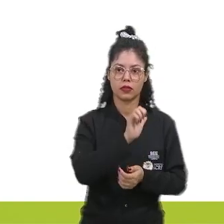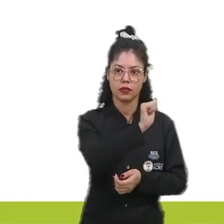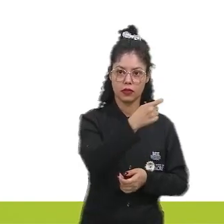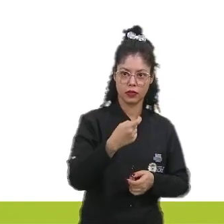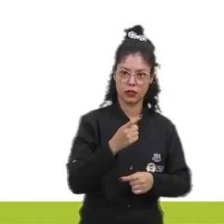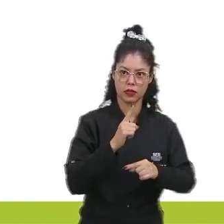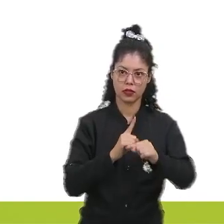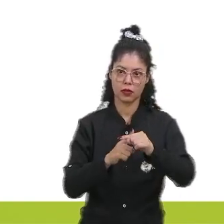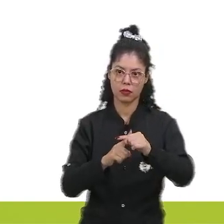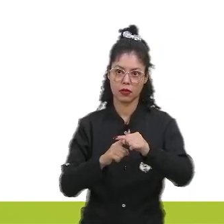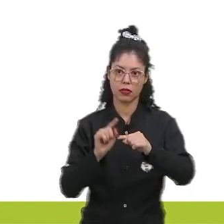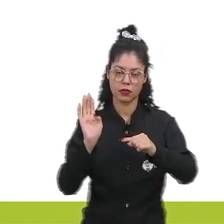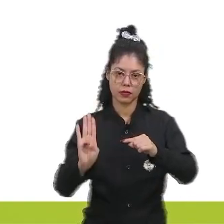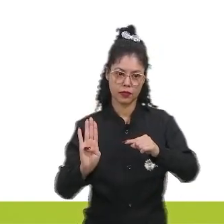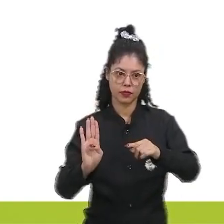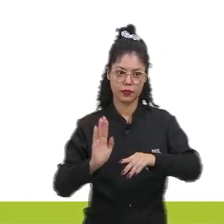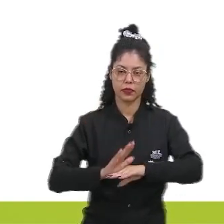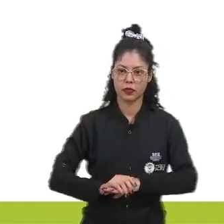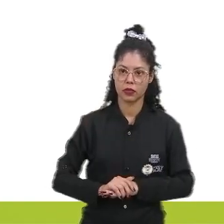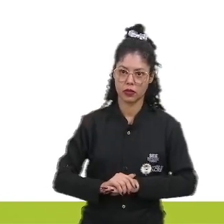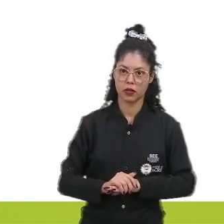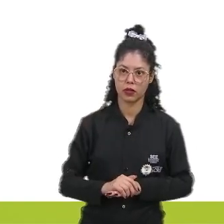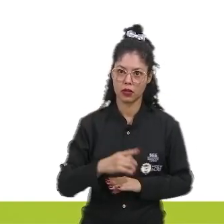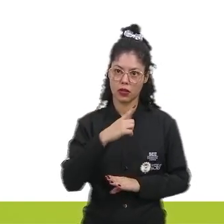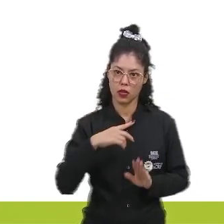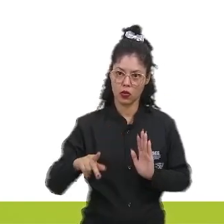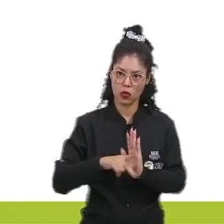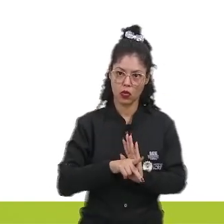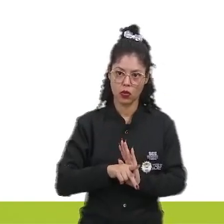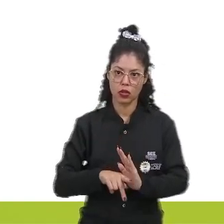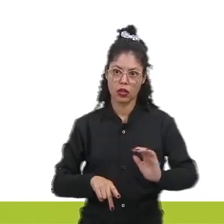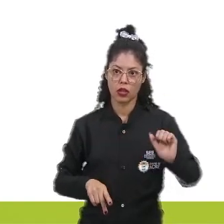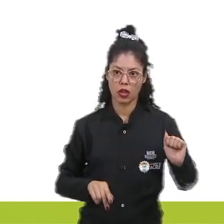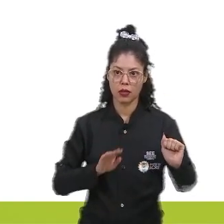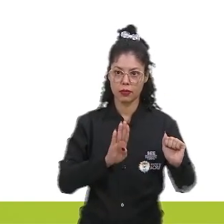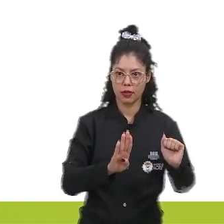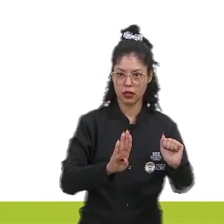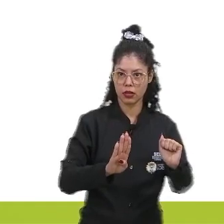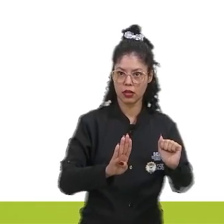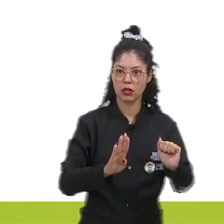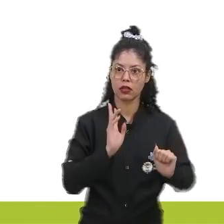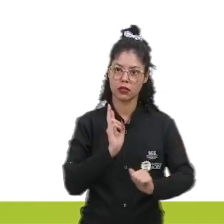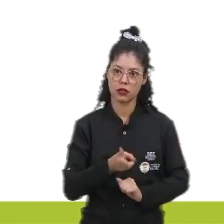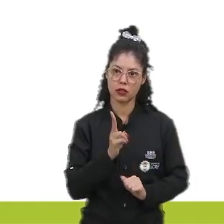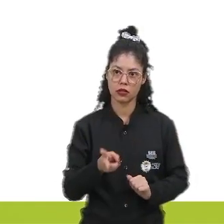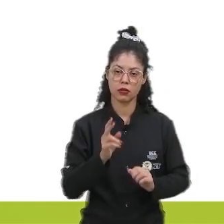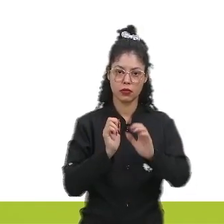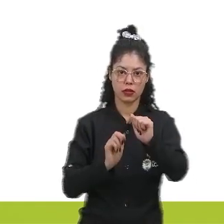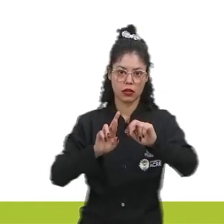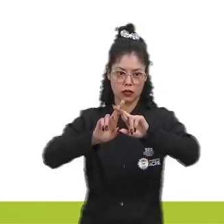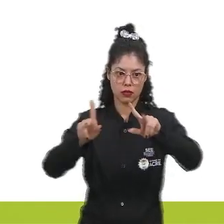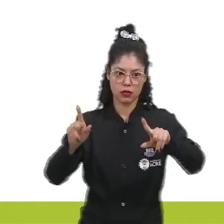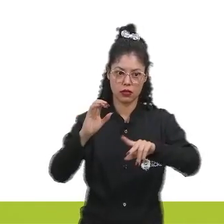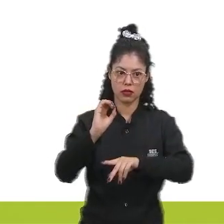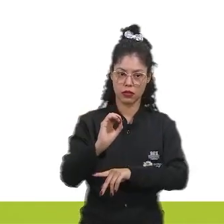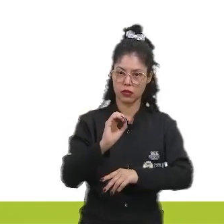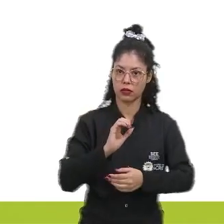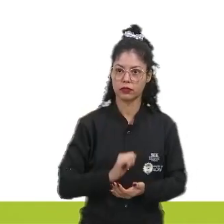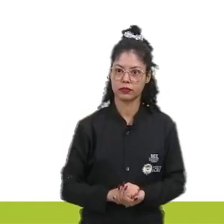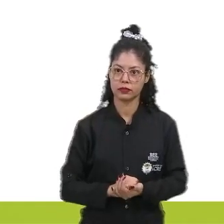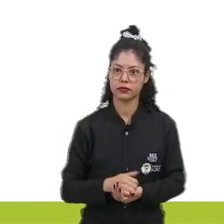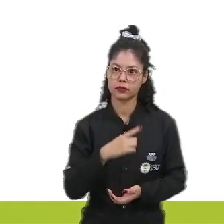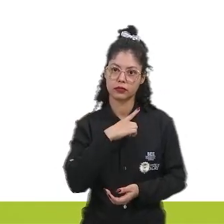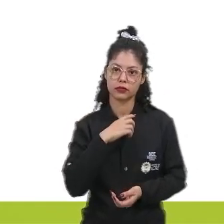AX, onde eu tenho o valor de A e B pertencente aos números reais, com A sempre diferente de zero. Ou